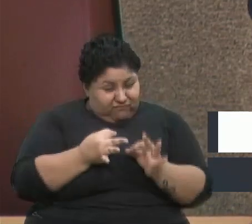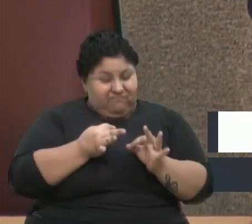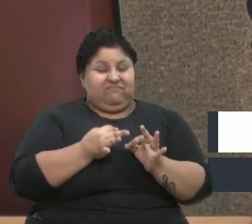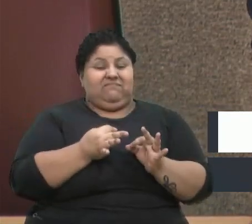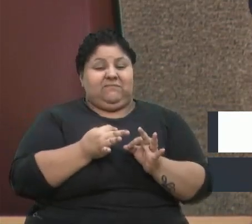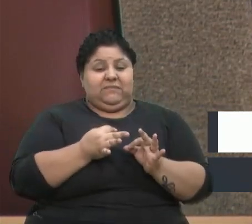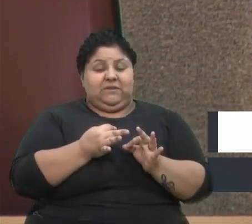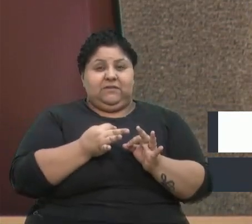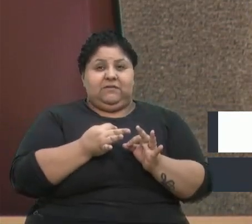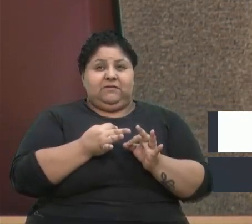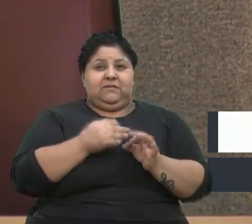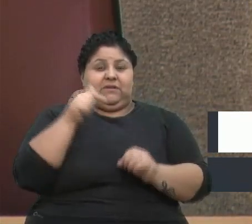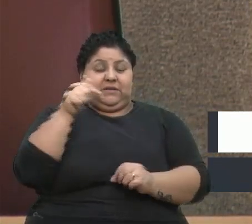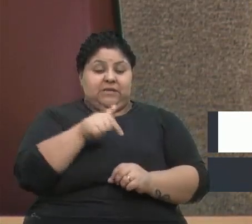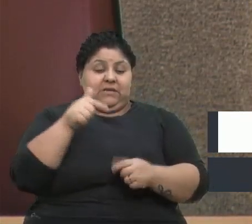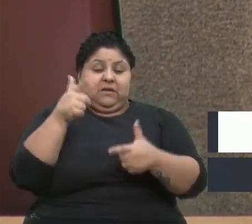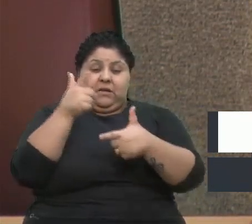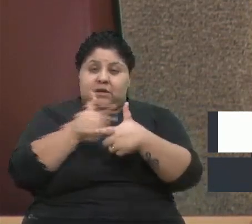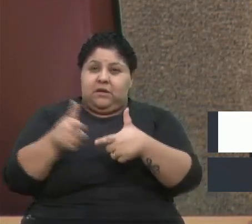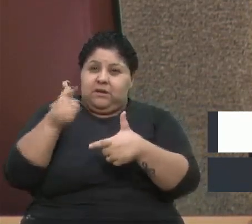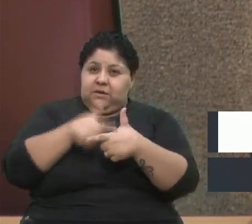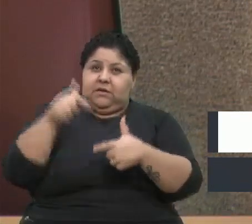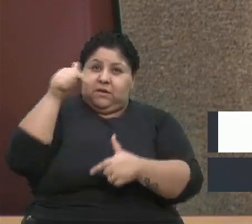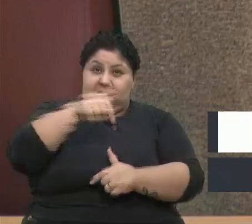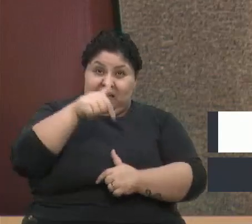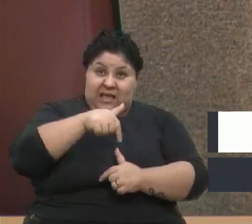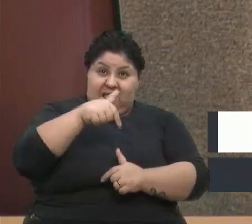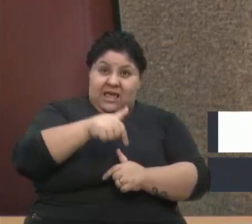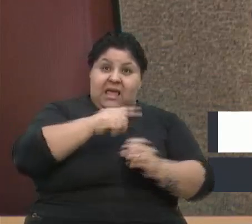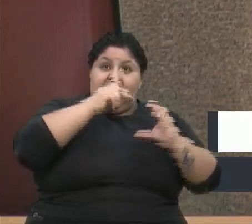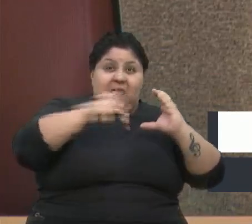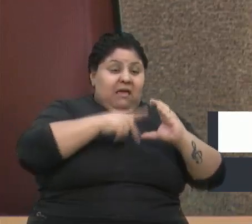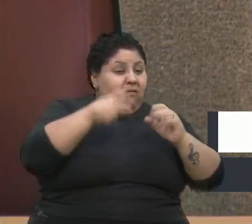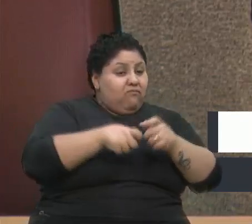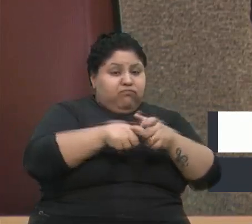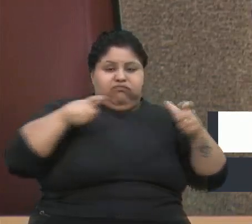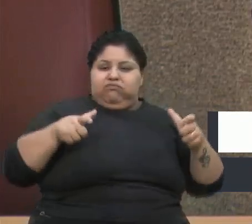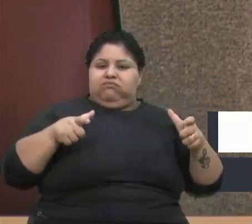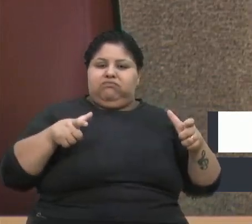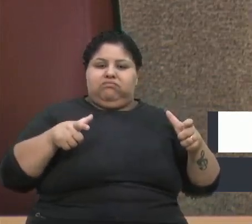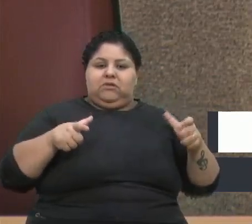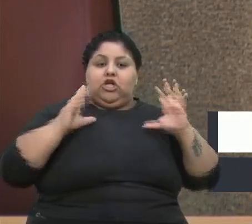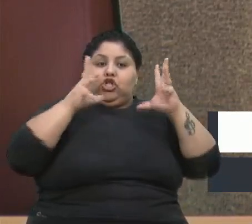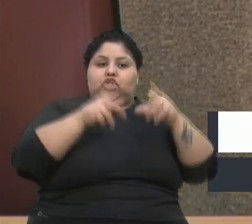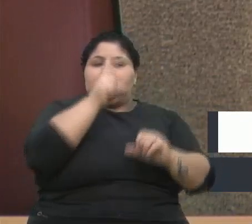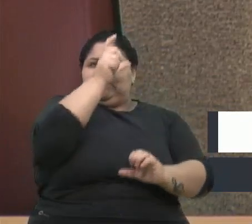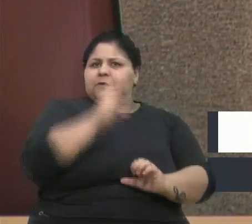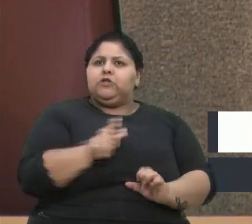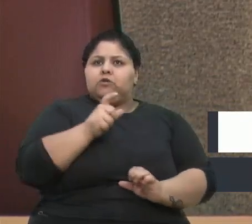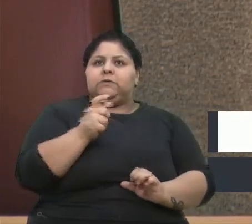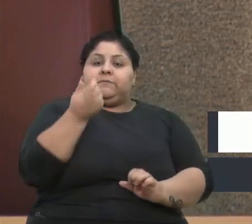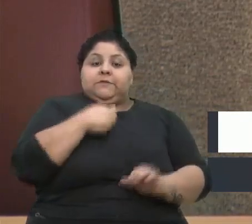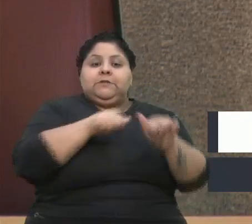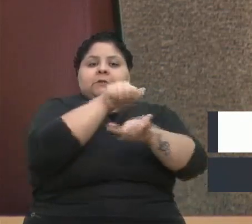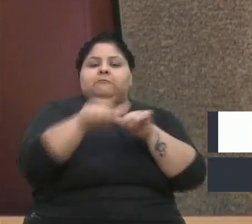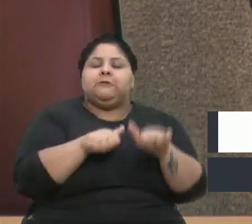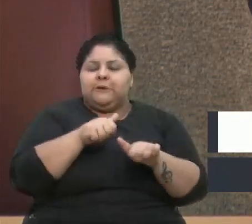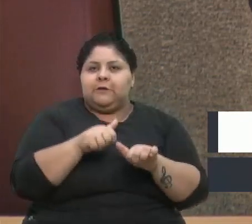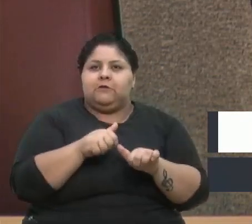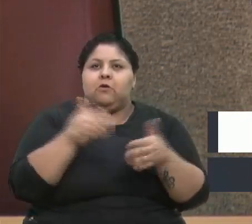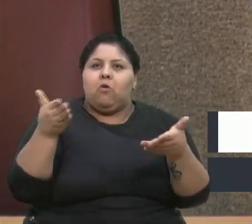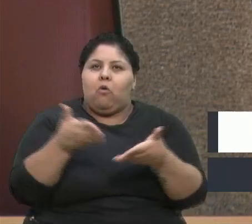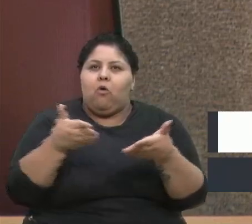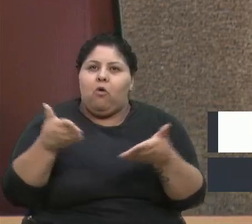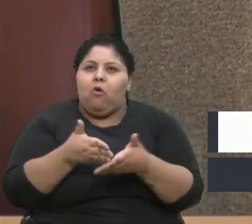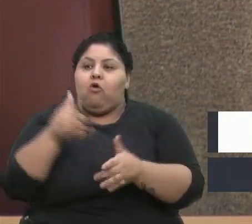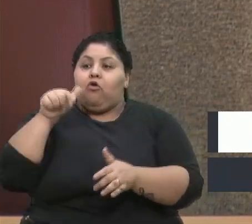Velocino, que esse problema aqui dentro dessa casa é unanimidade. Tem que mudar. Hoje, aquele